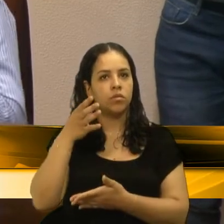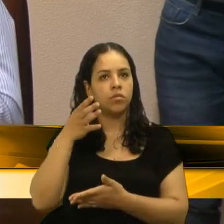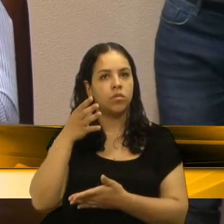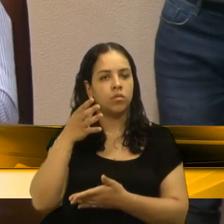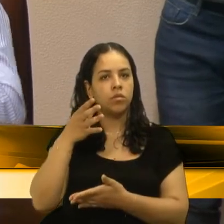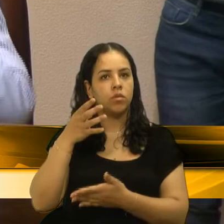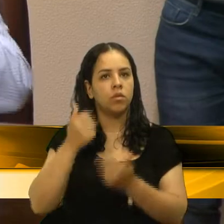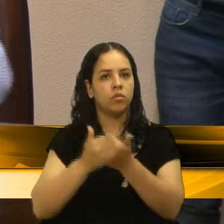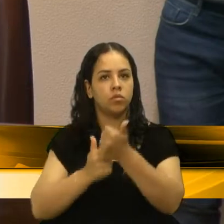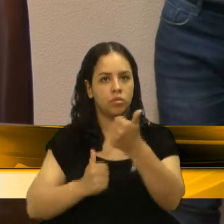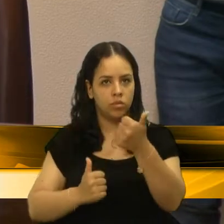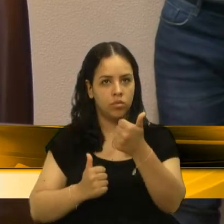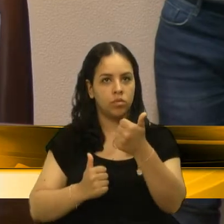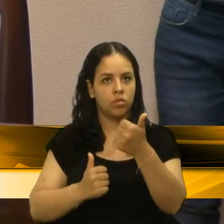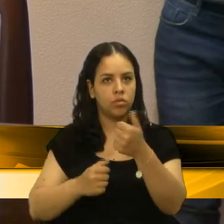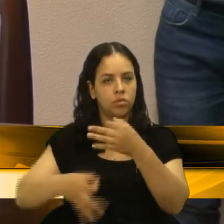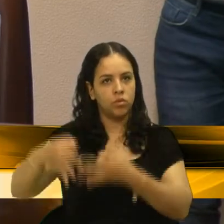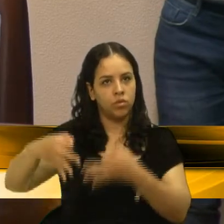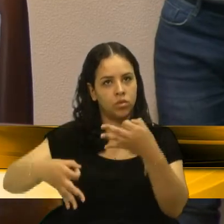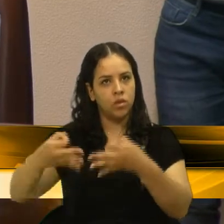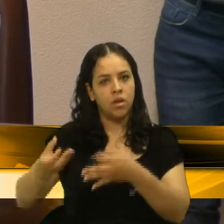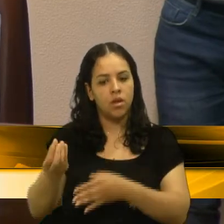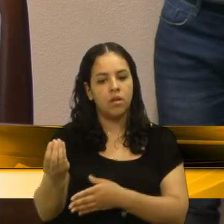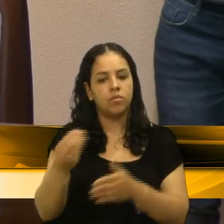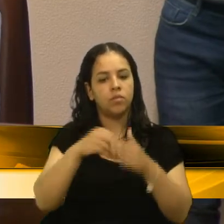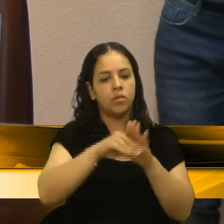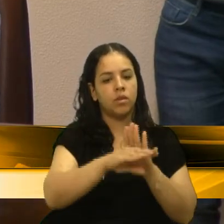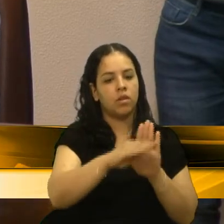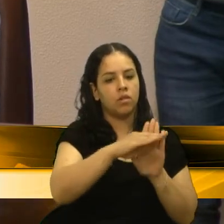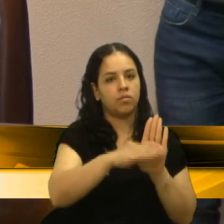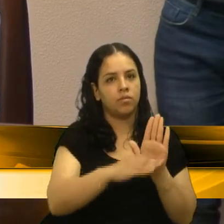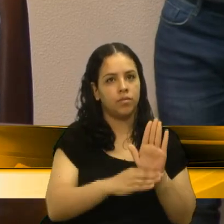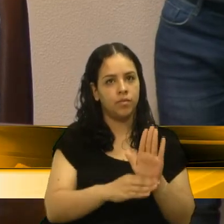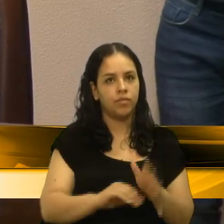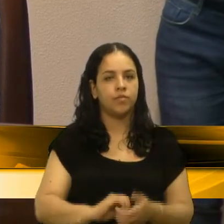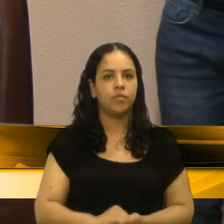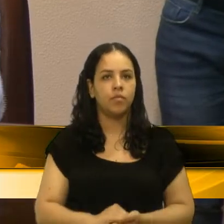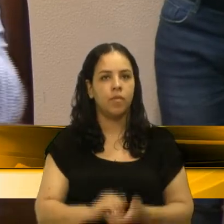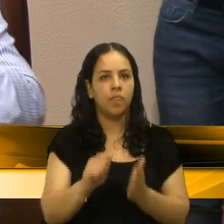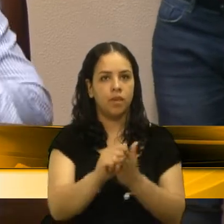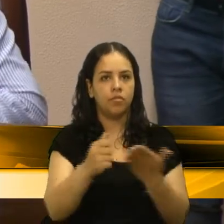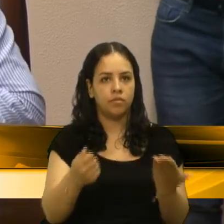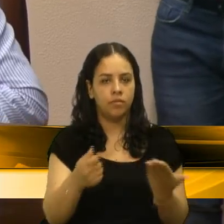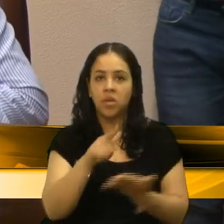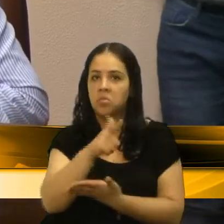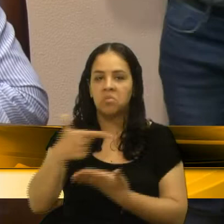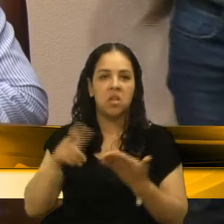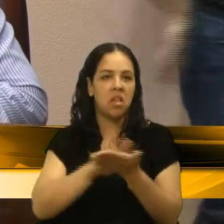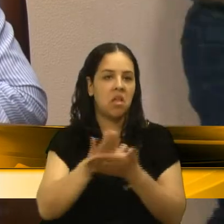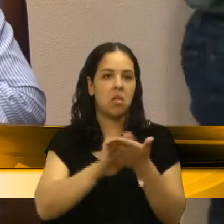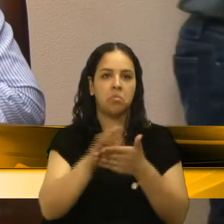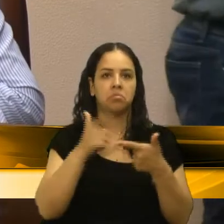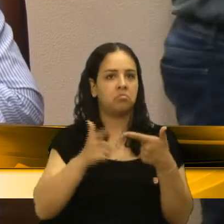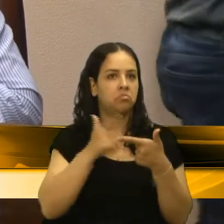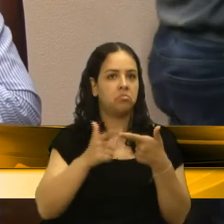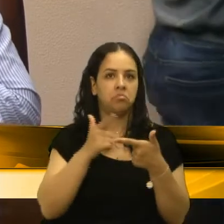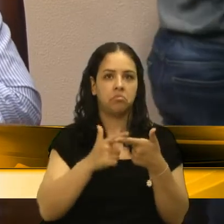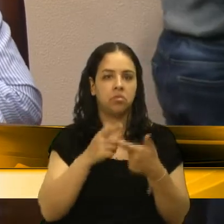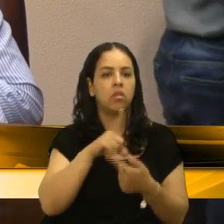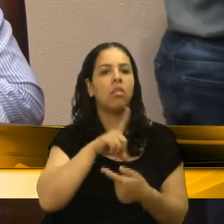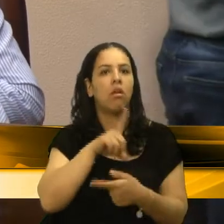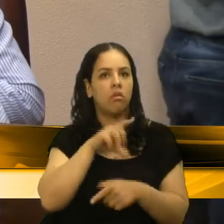presidente. Gostaria de consignar isso em ata. Presidente Tomé, eu vejo que não tem nenhum prejuízo. Doutora Cássia, tem